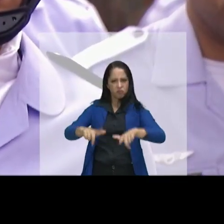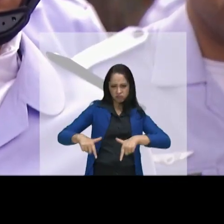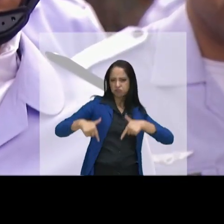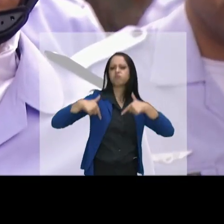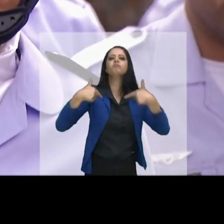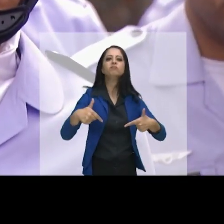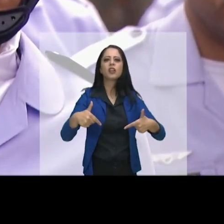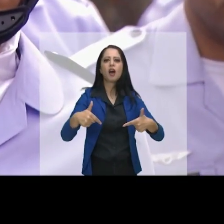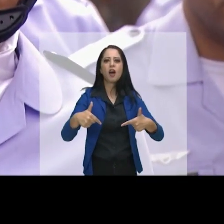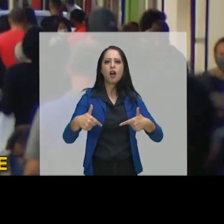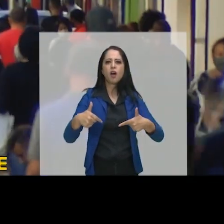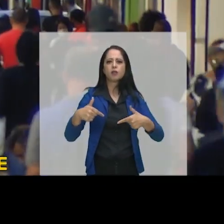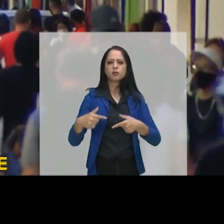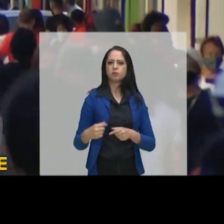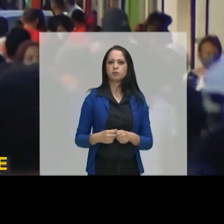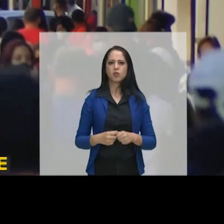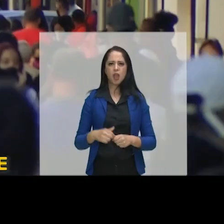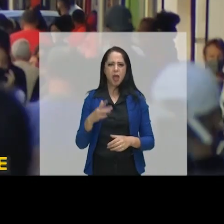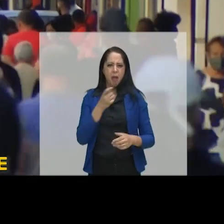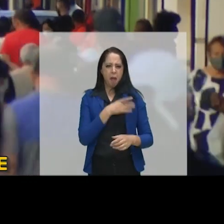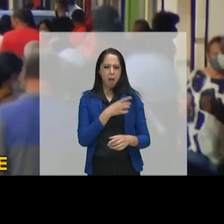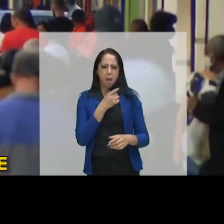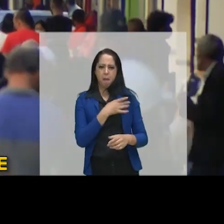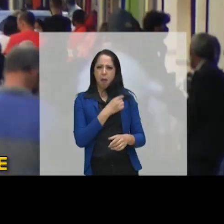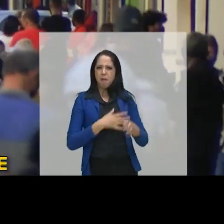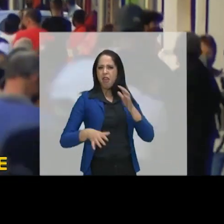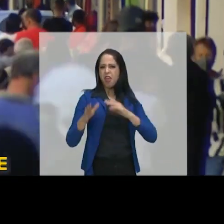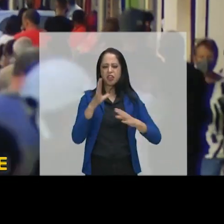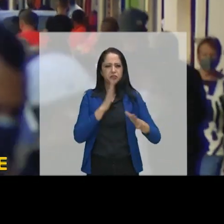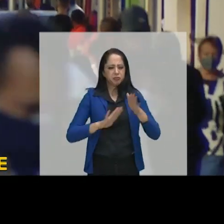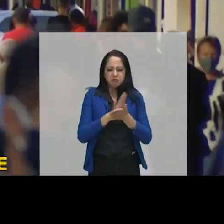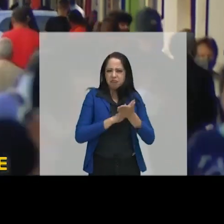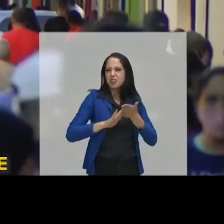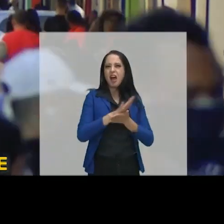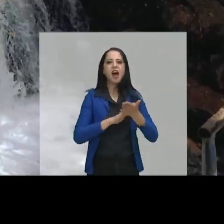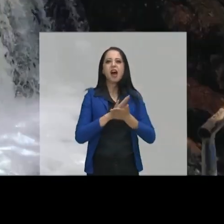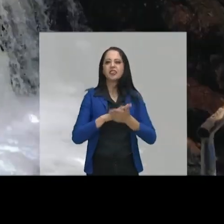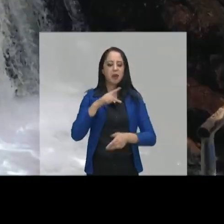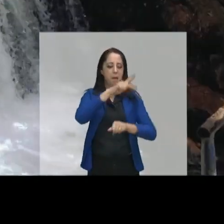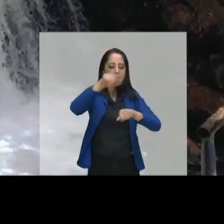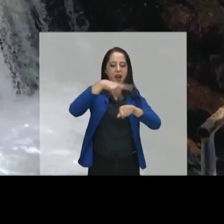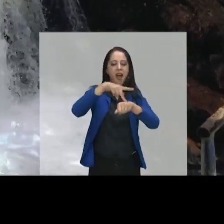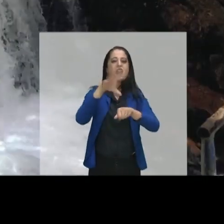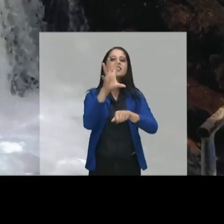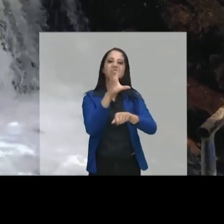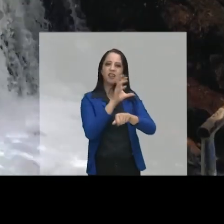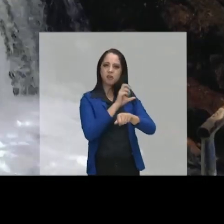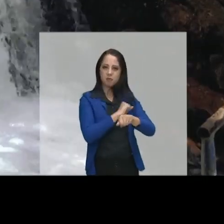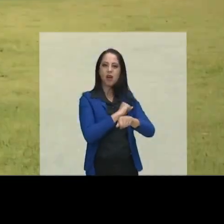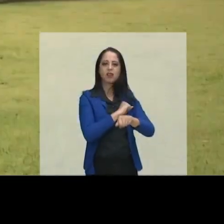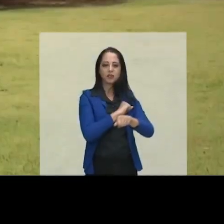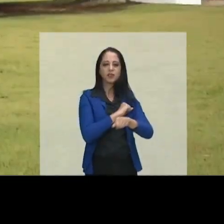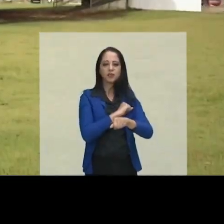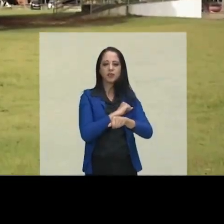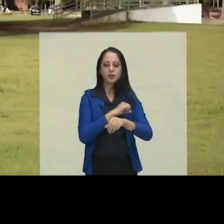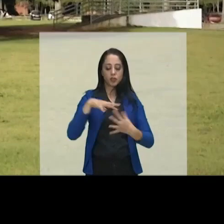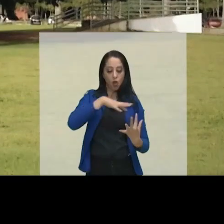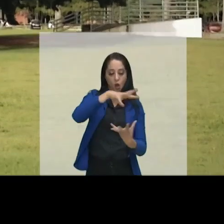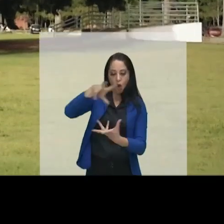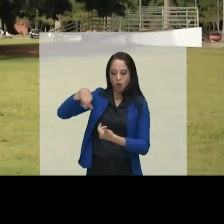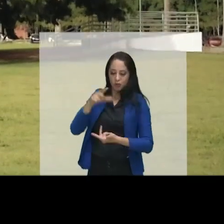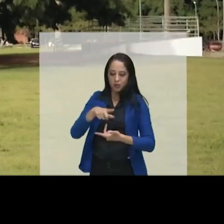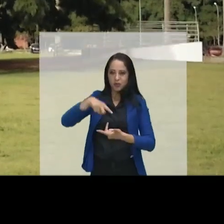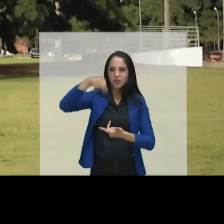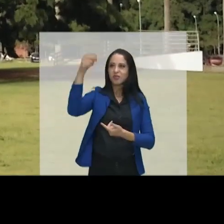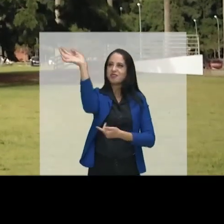à luta, nem tem ninguém te adora a própria morte, terra dourada. Entre outras mil